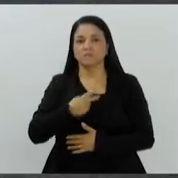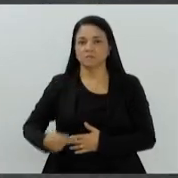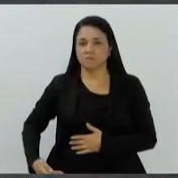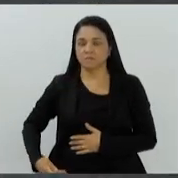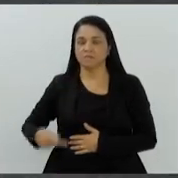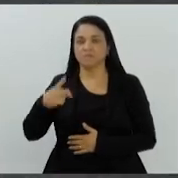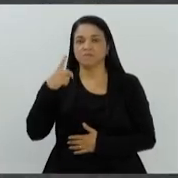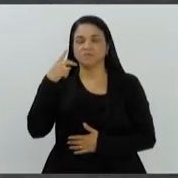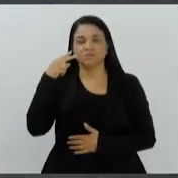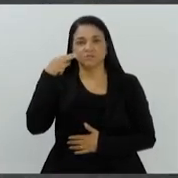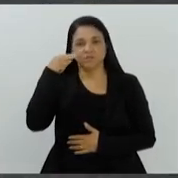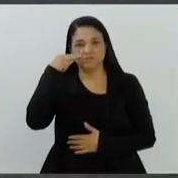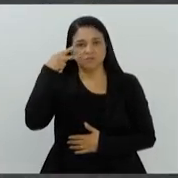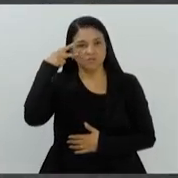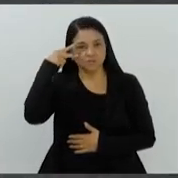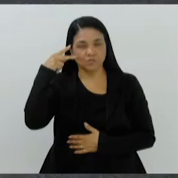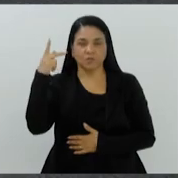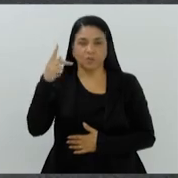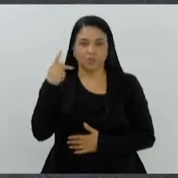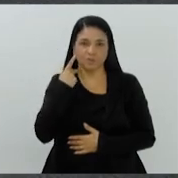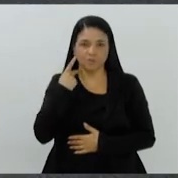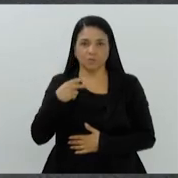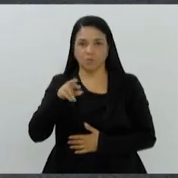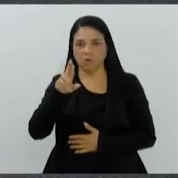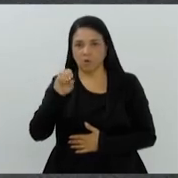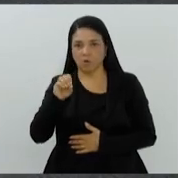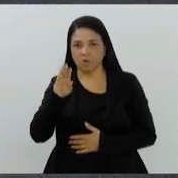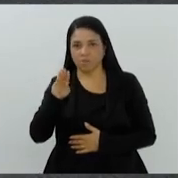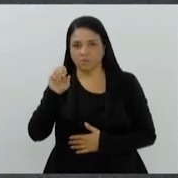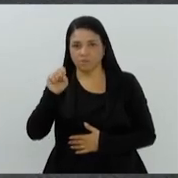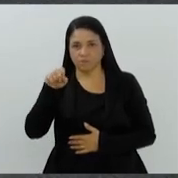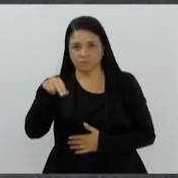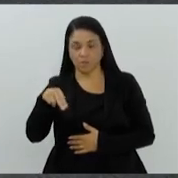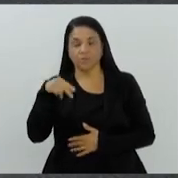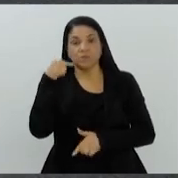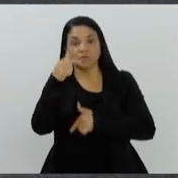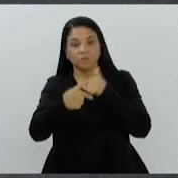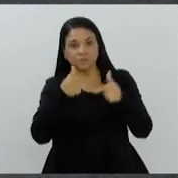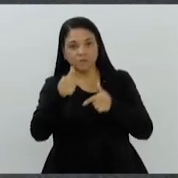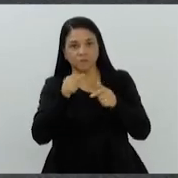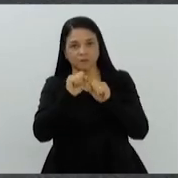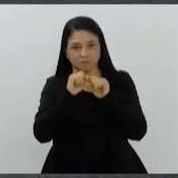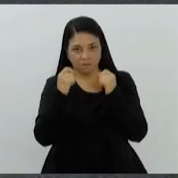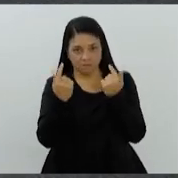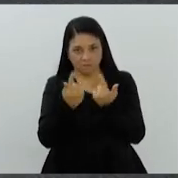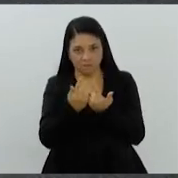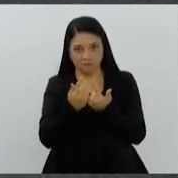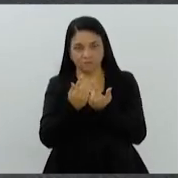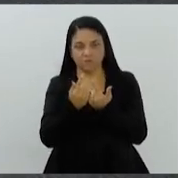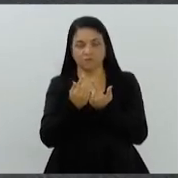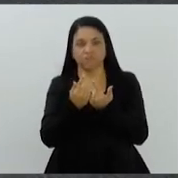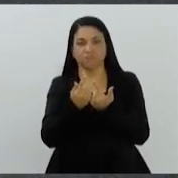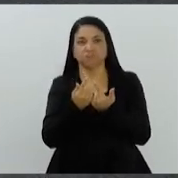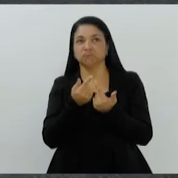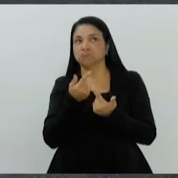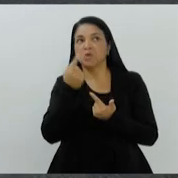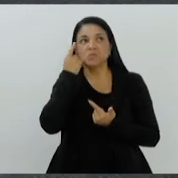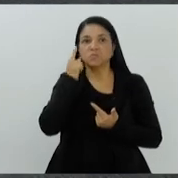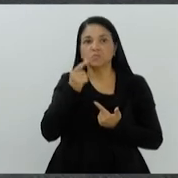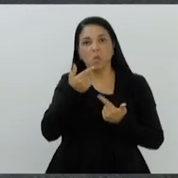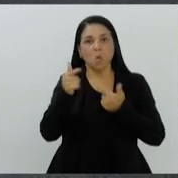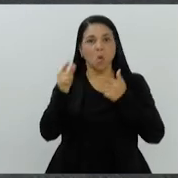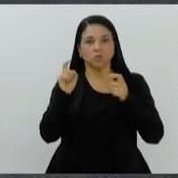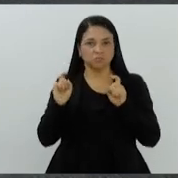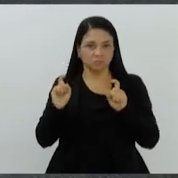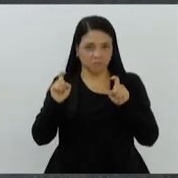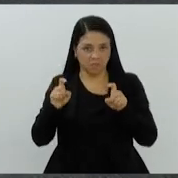deputado, procurador Robson, o trabalho da Assembleia não sei aqui com os outros mandatos, mas eu estou vendo